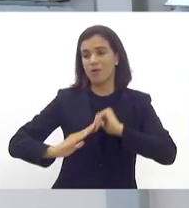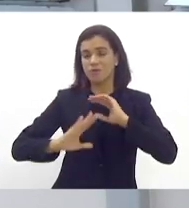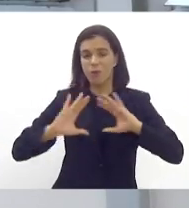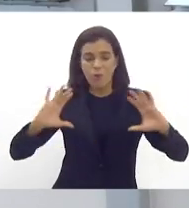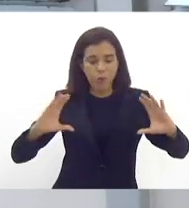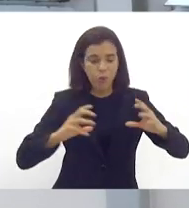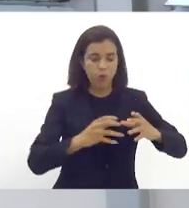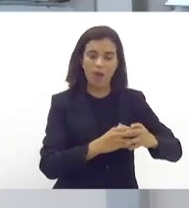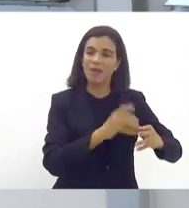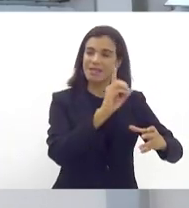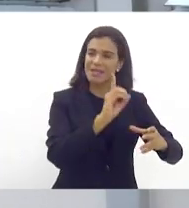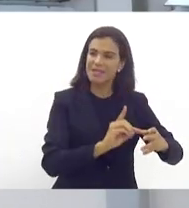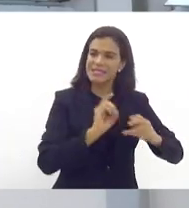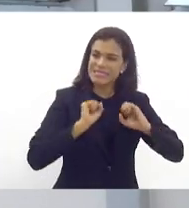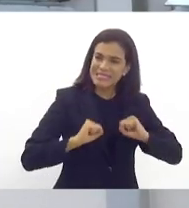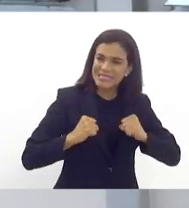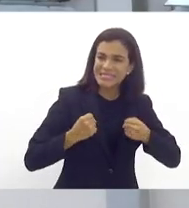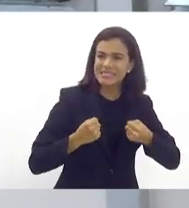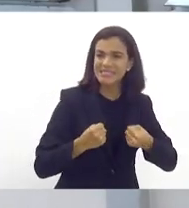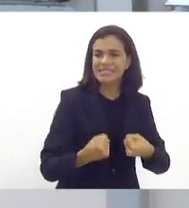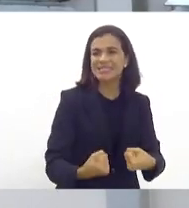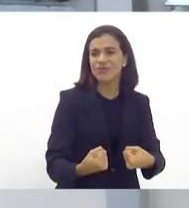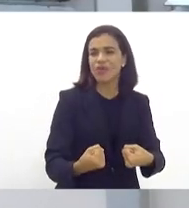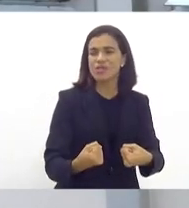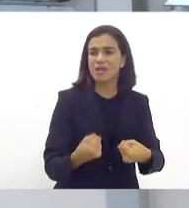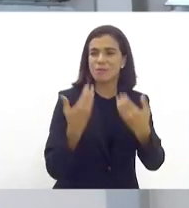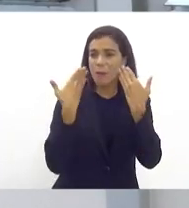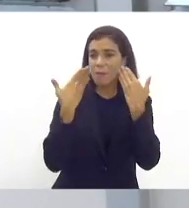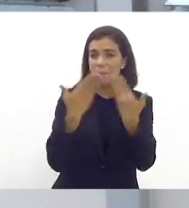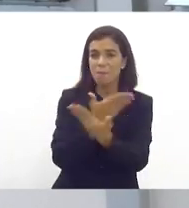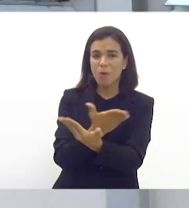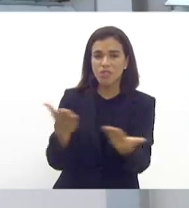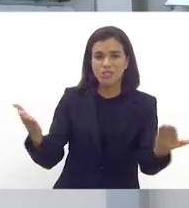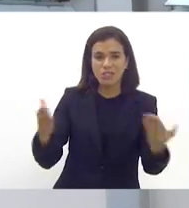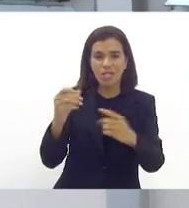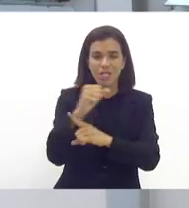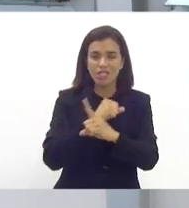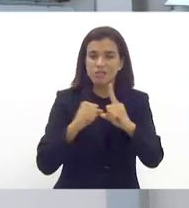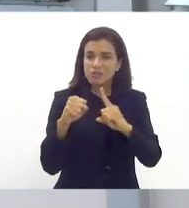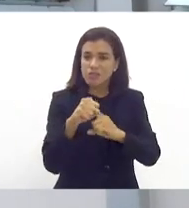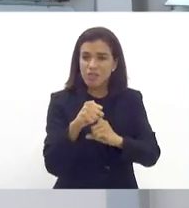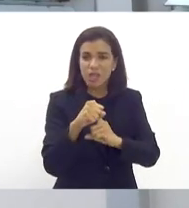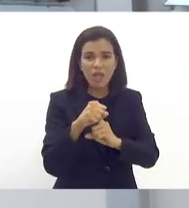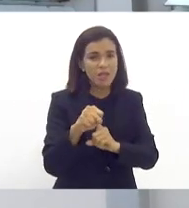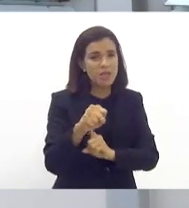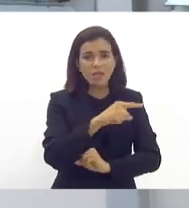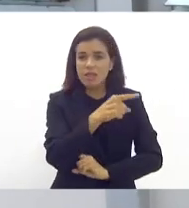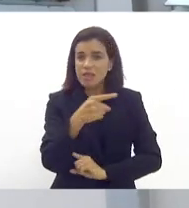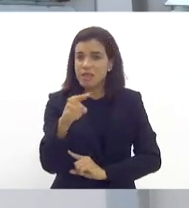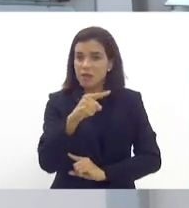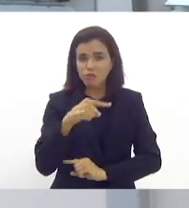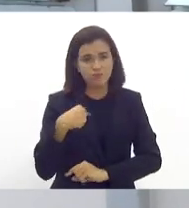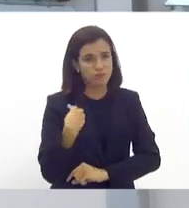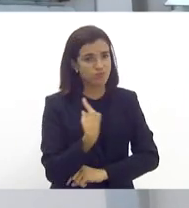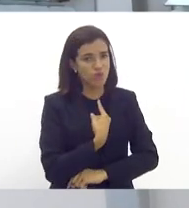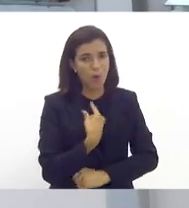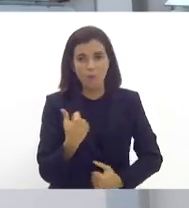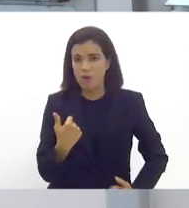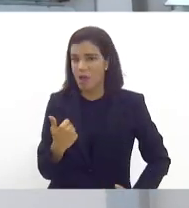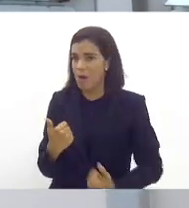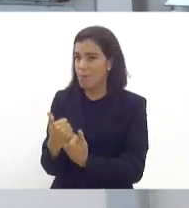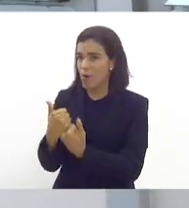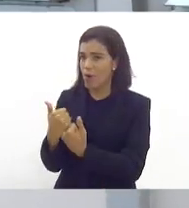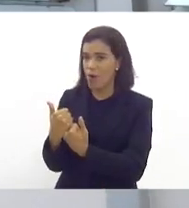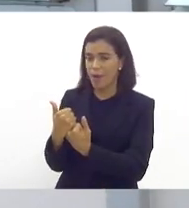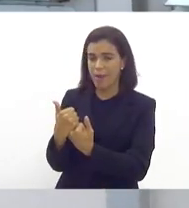toda a diretoria tem se esforçado muito para mostrar paraa sociedade não somos do lado